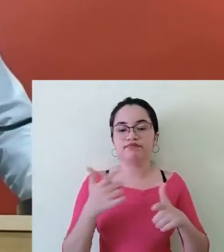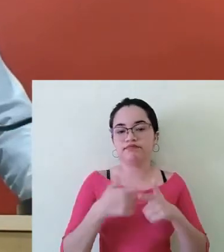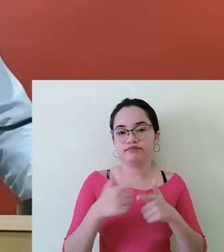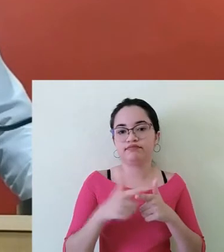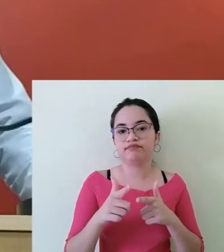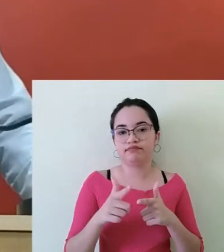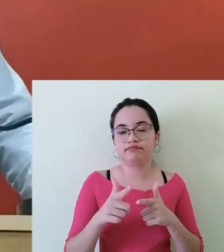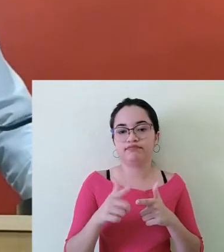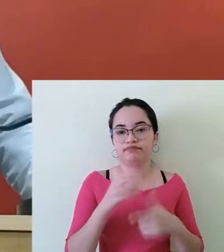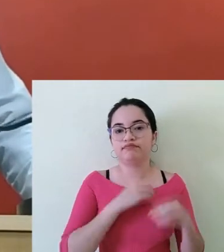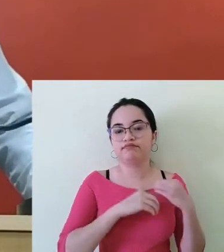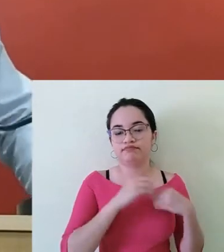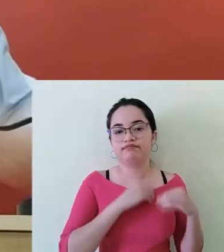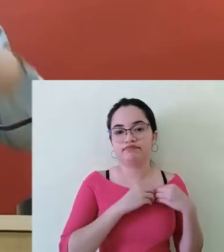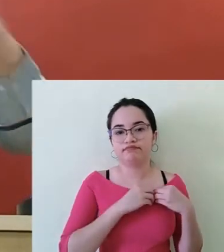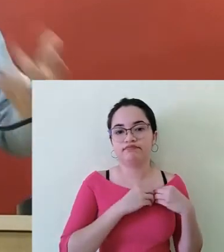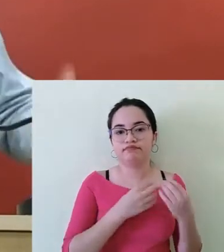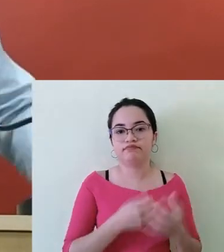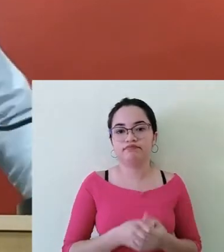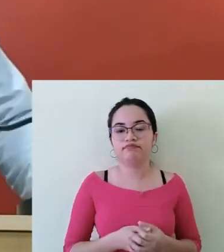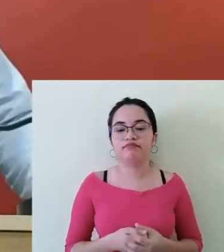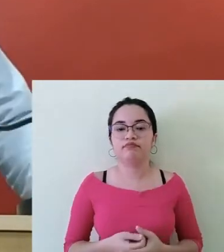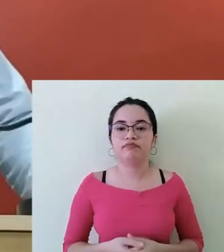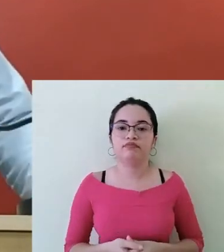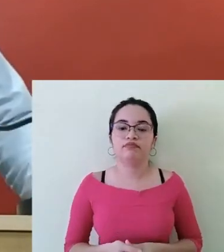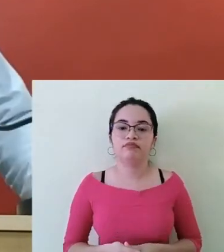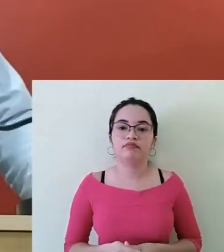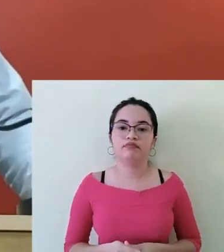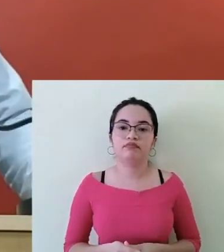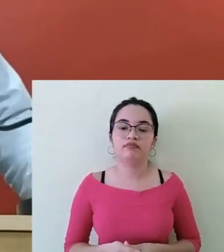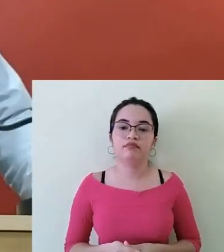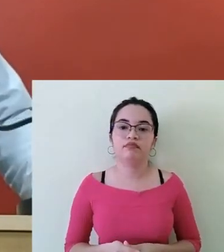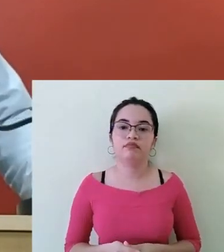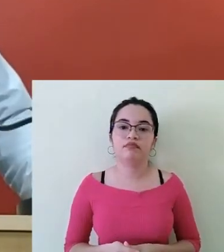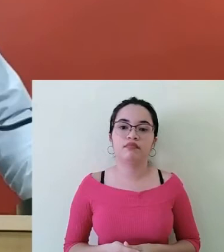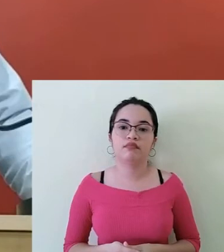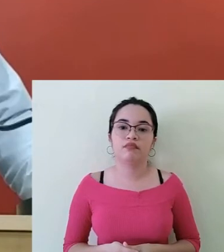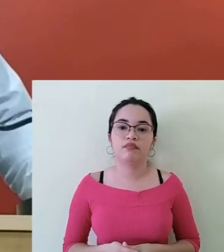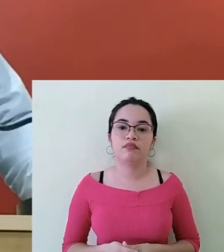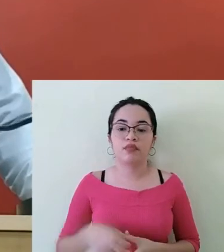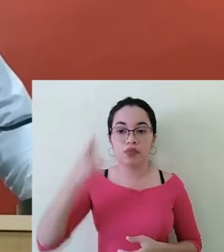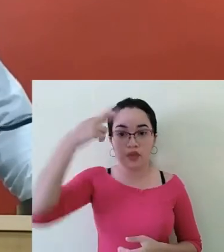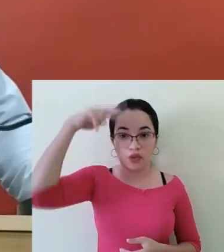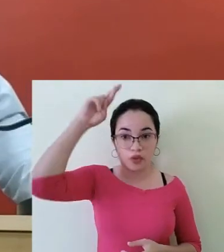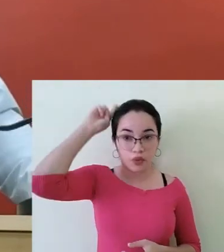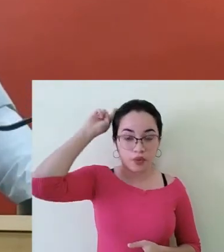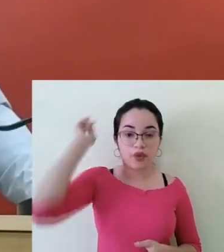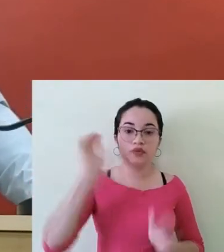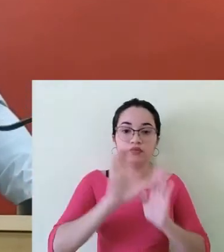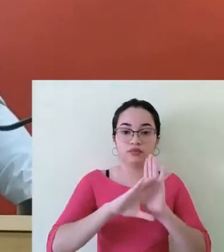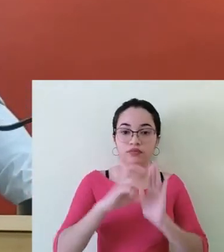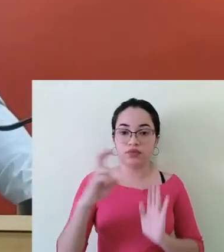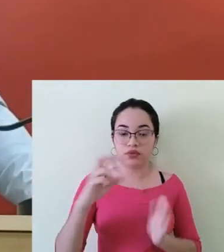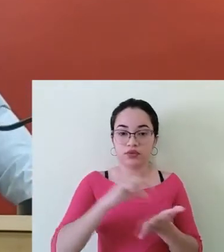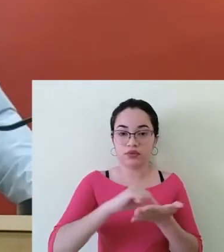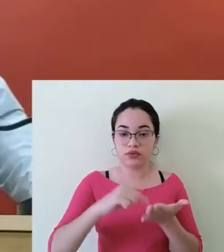dessa situação de depravação, de corrupção total. Em Romanos, no